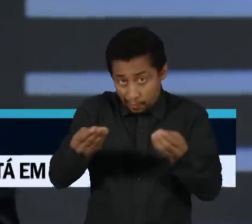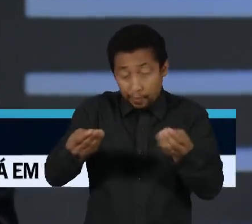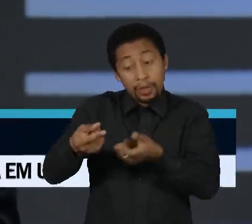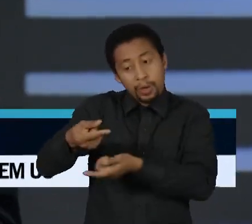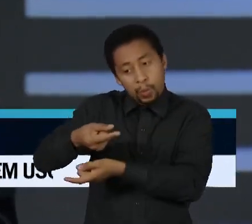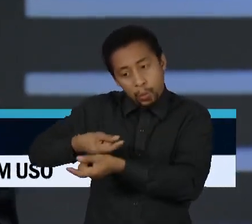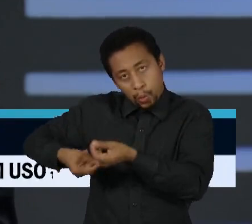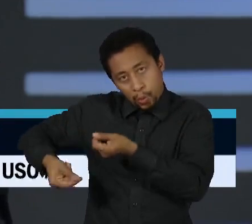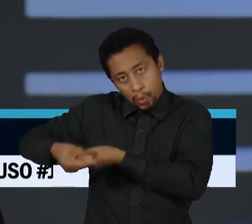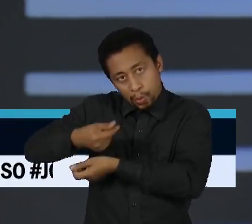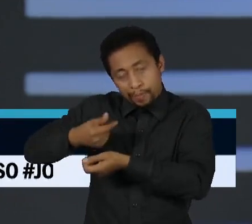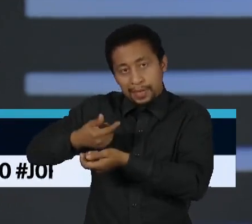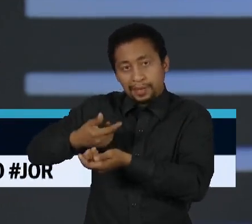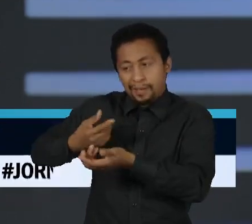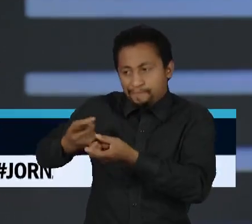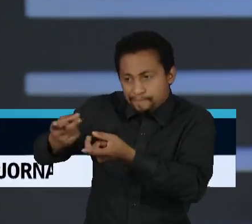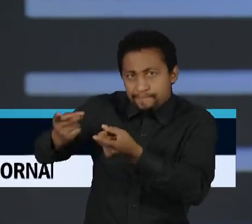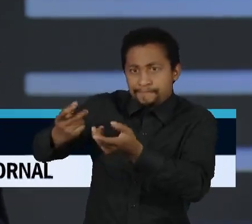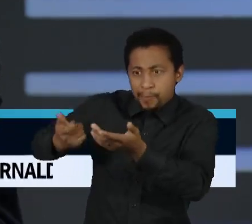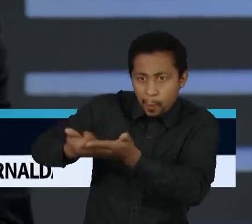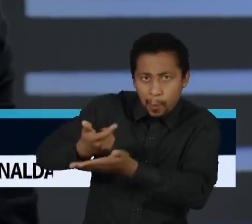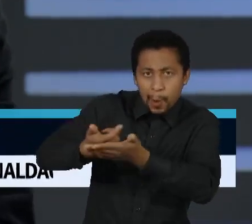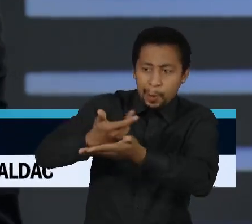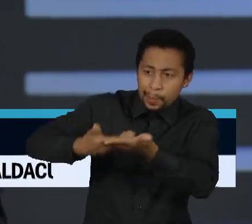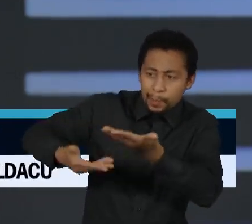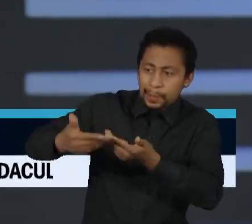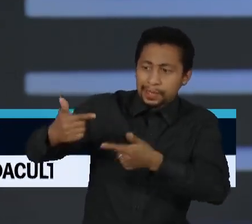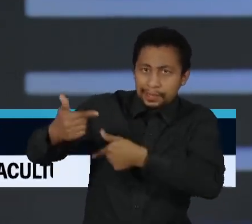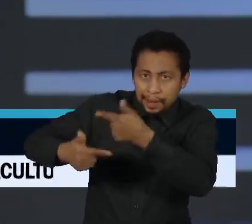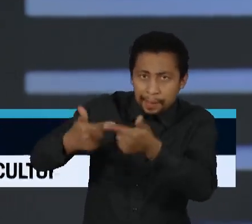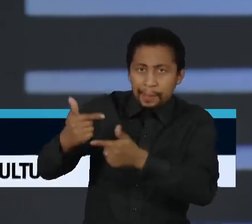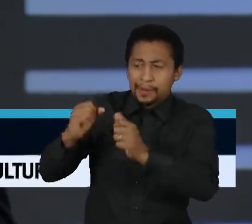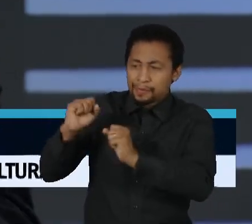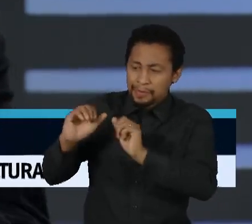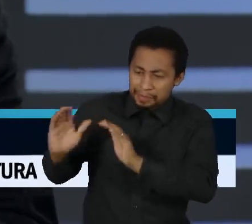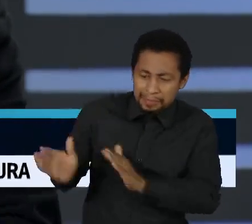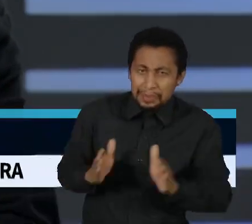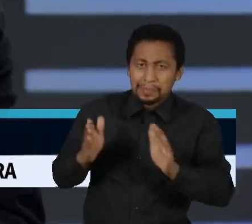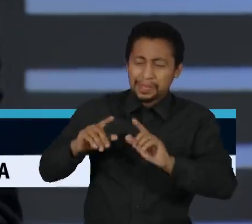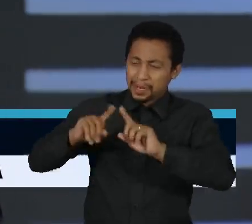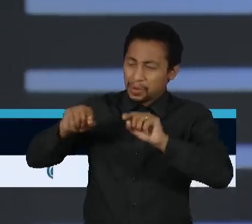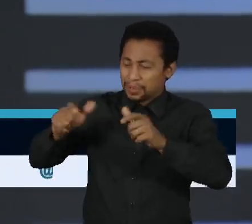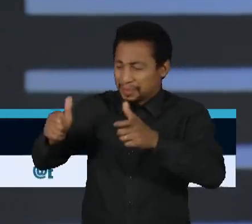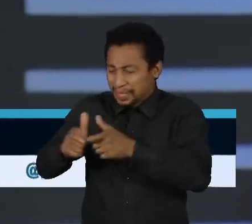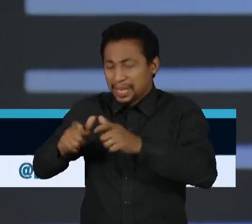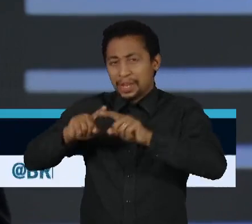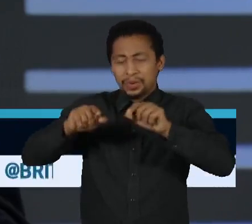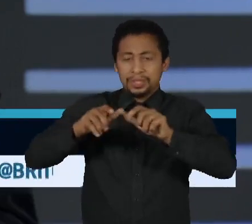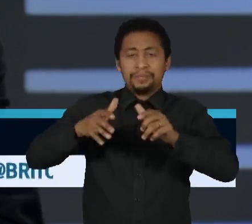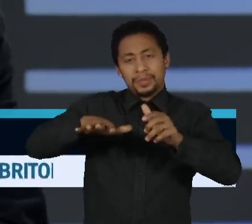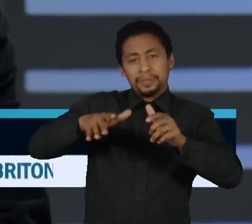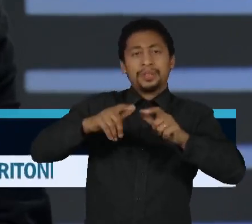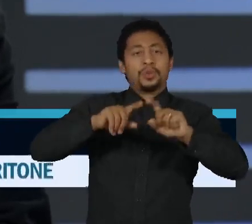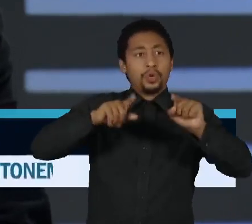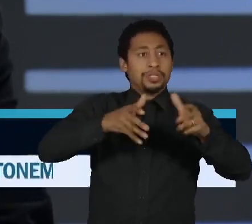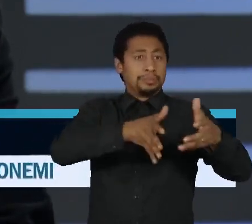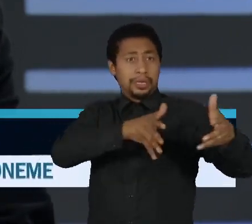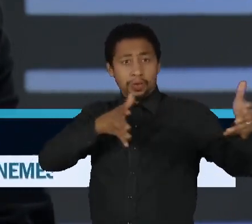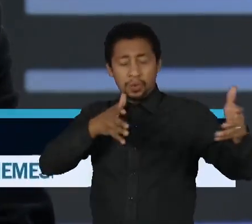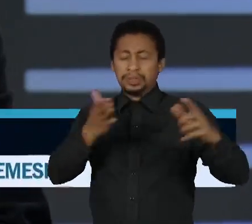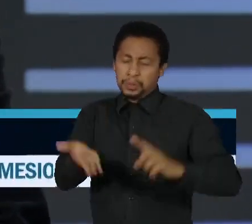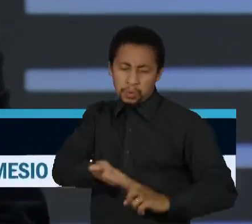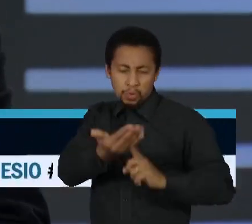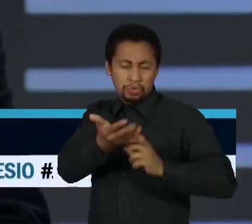economia fazer o país da economia do país andar gerar emprego gerar novos negócios pequenos negócios médios negócios gerar tecnologia